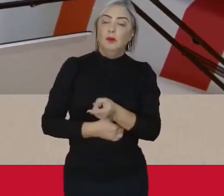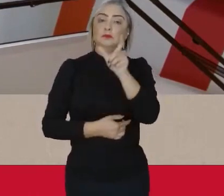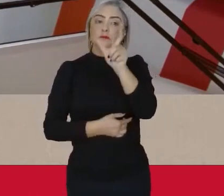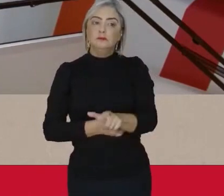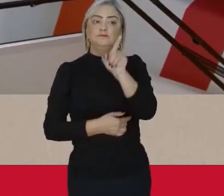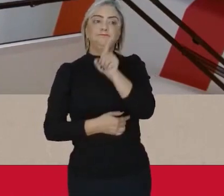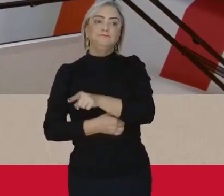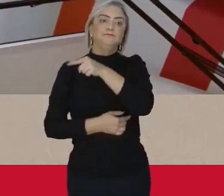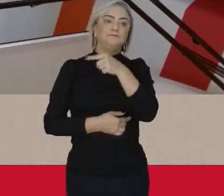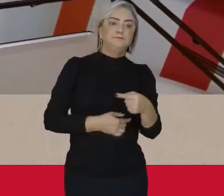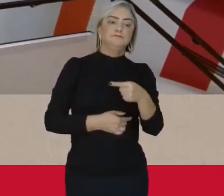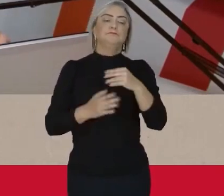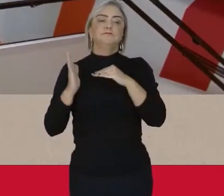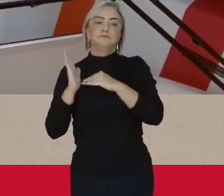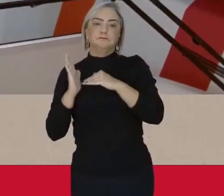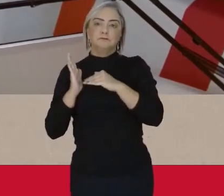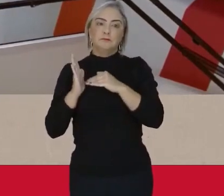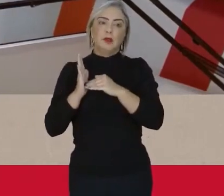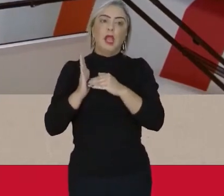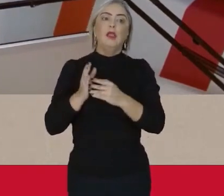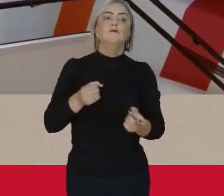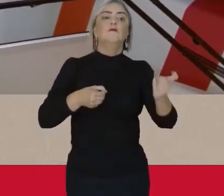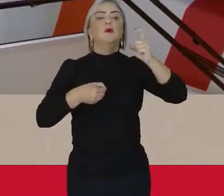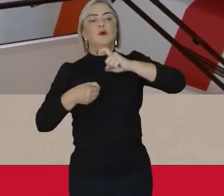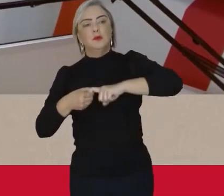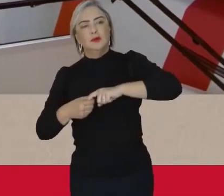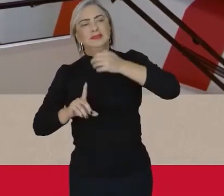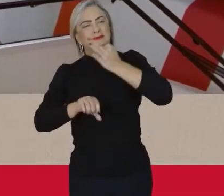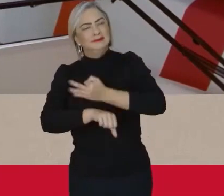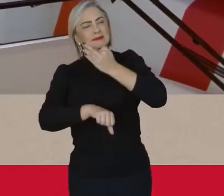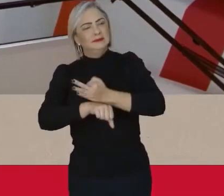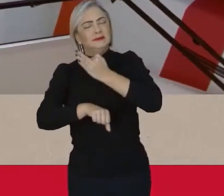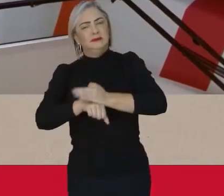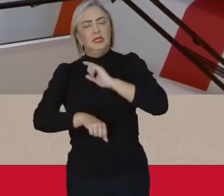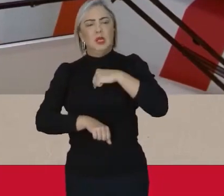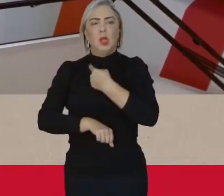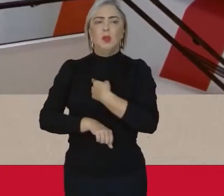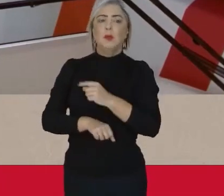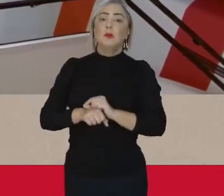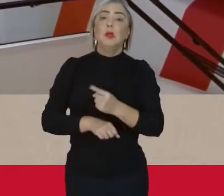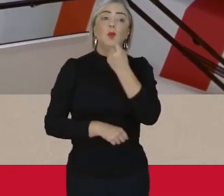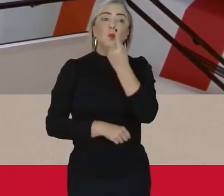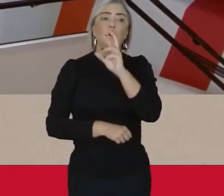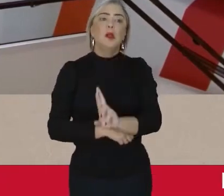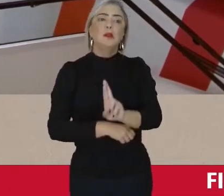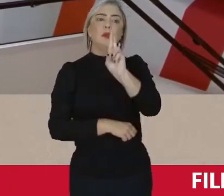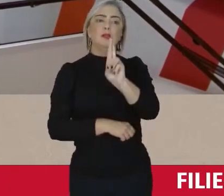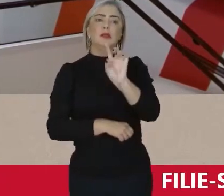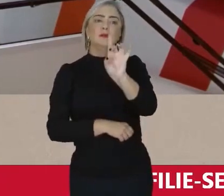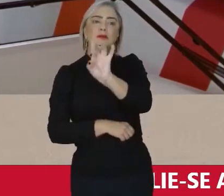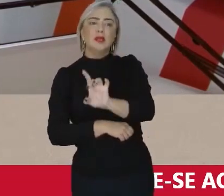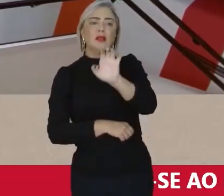foi cancelado pelo Senado Federal, foi retomado com a nossa insistência em que pelo menos um representante de